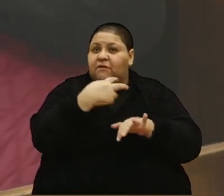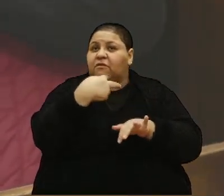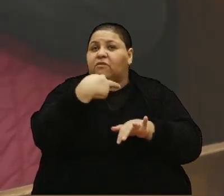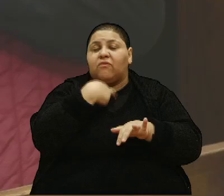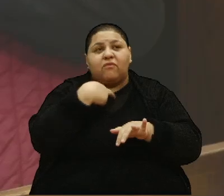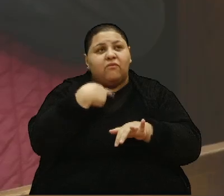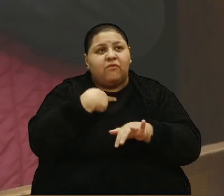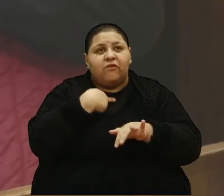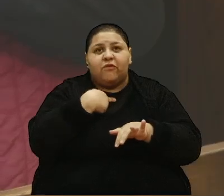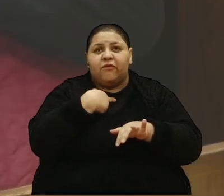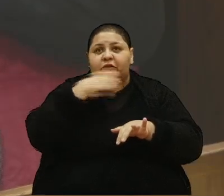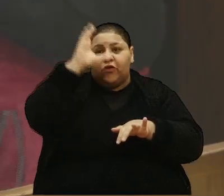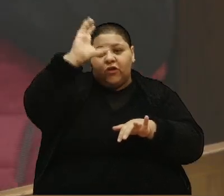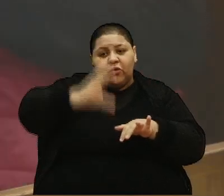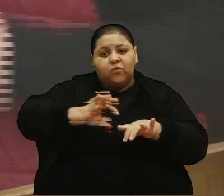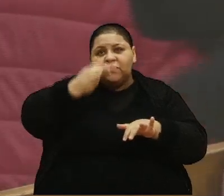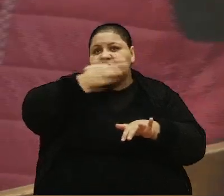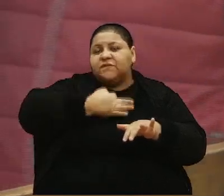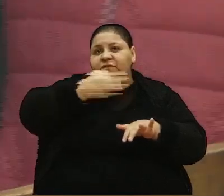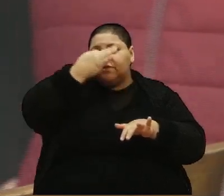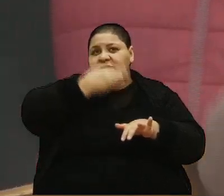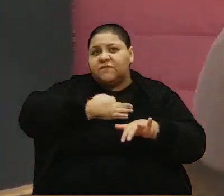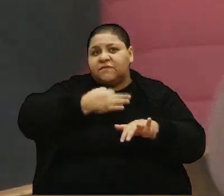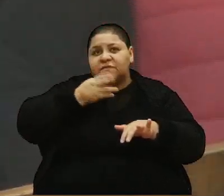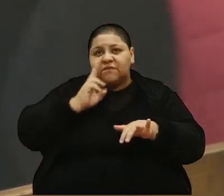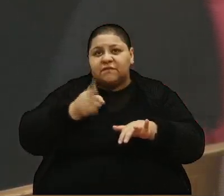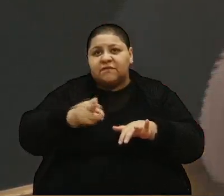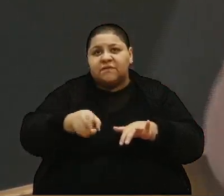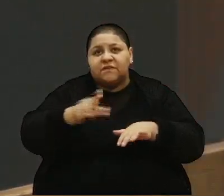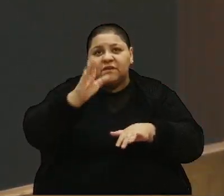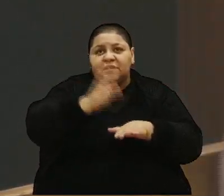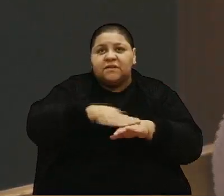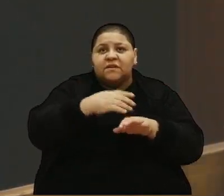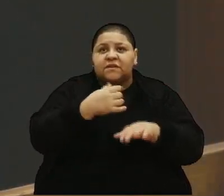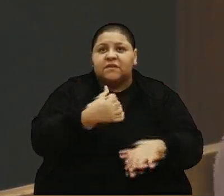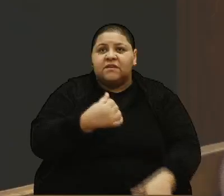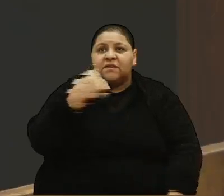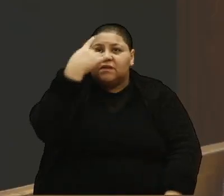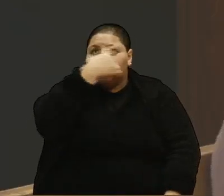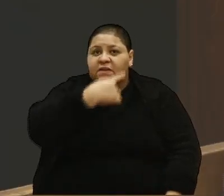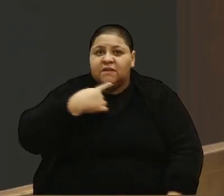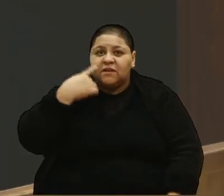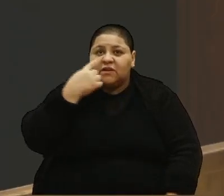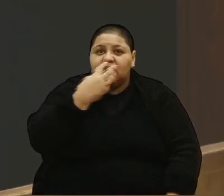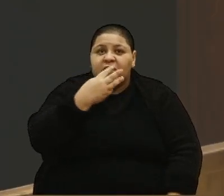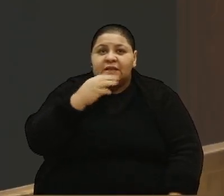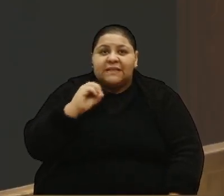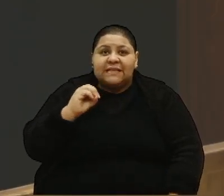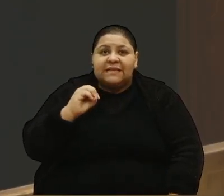pode um cidadão caxiense permanecer mais de 6 horas e 30